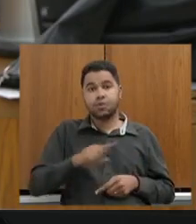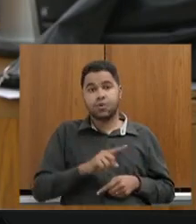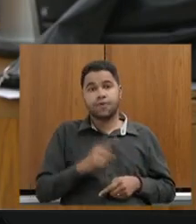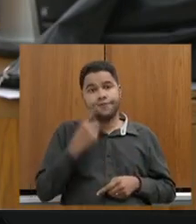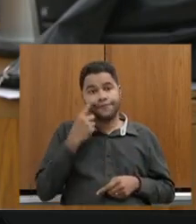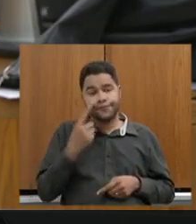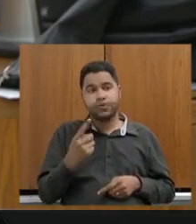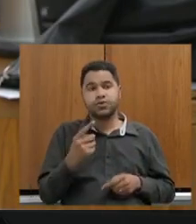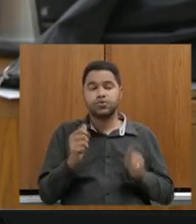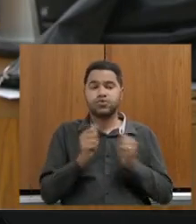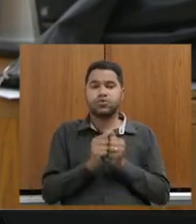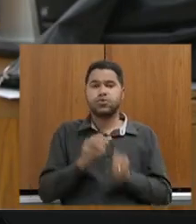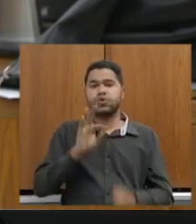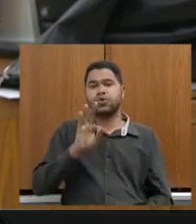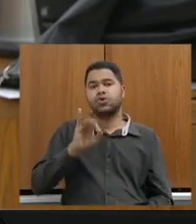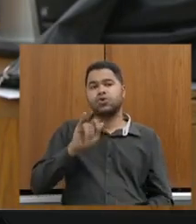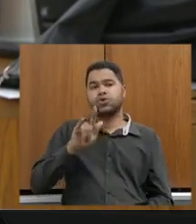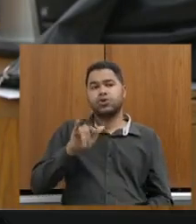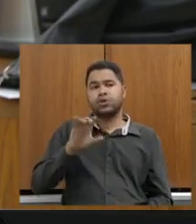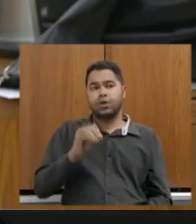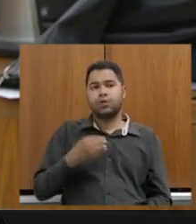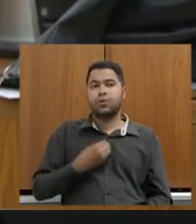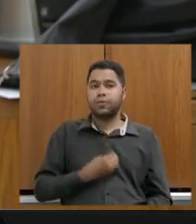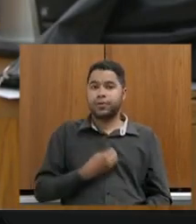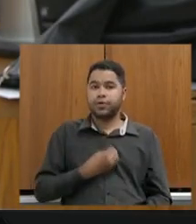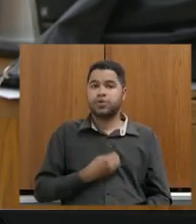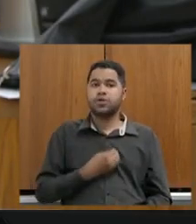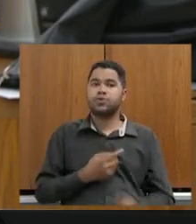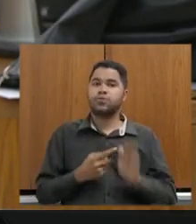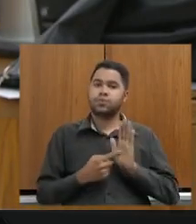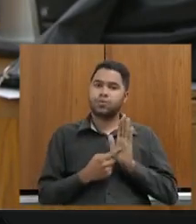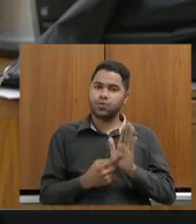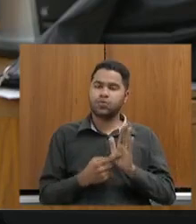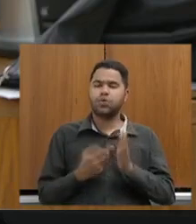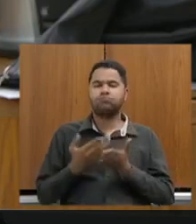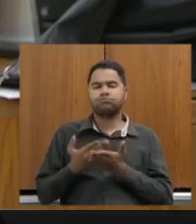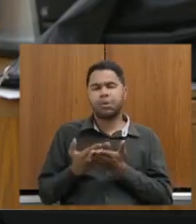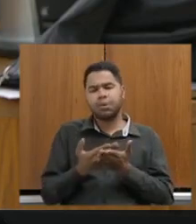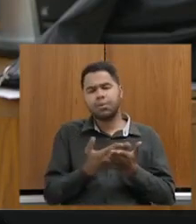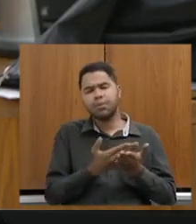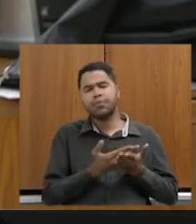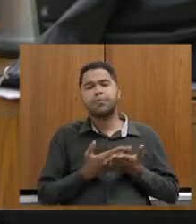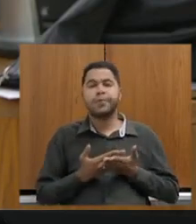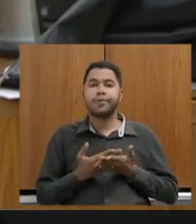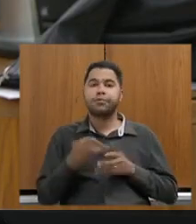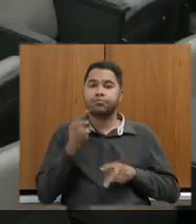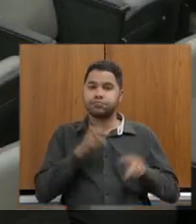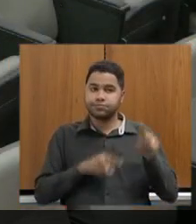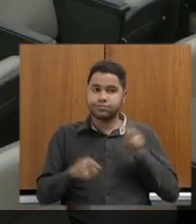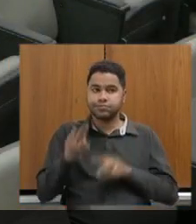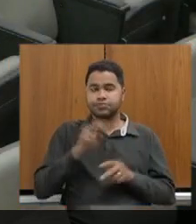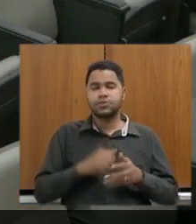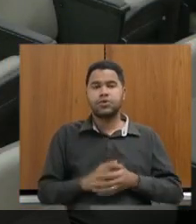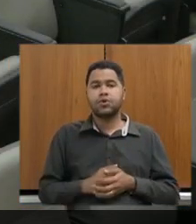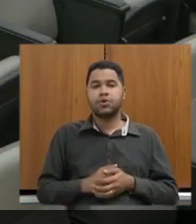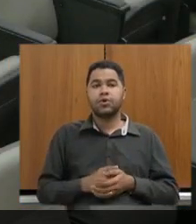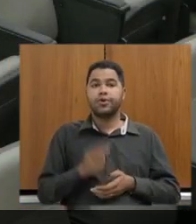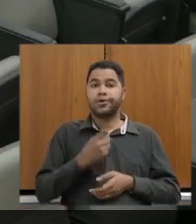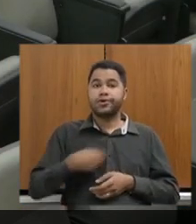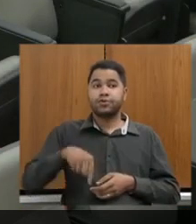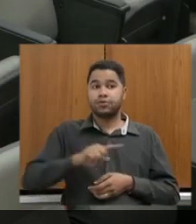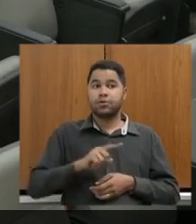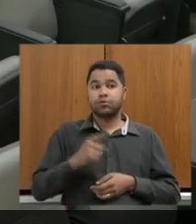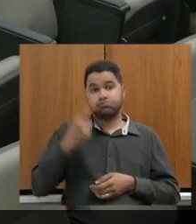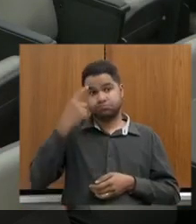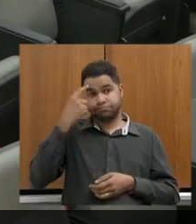tá junto com o doutor Thiago está aqui presente também levou o projeto para a gente estudou direitinho nalisou bem e estamos